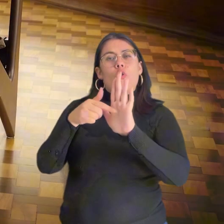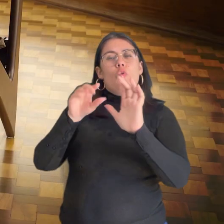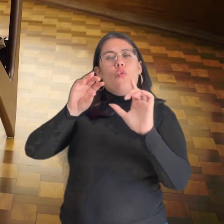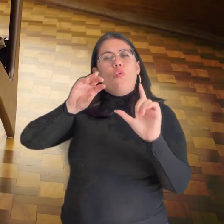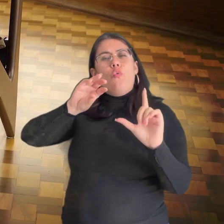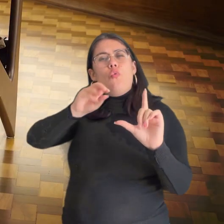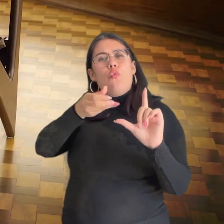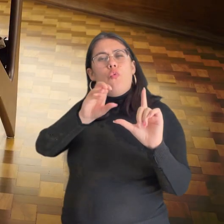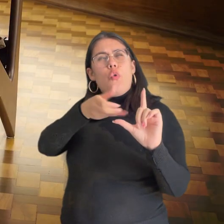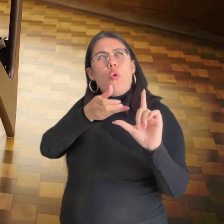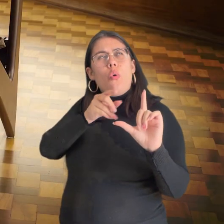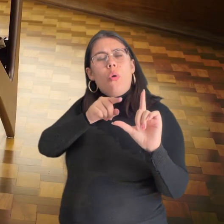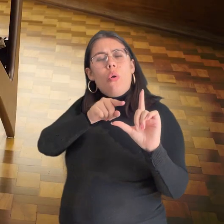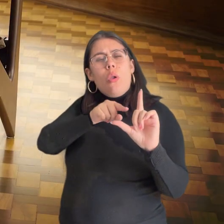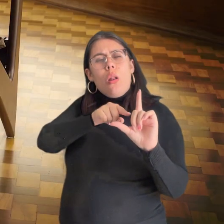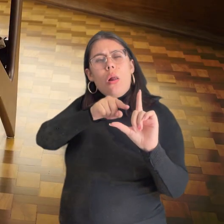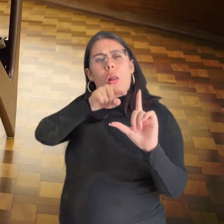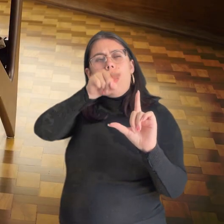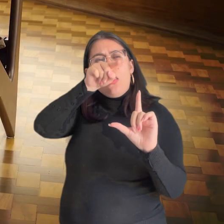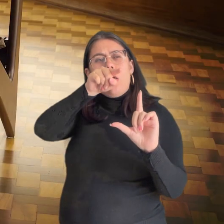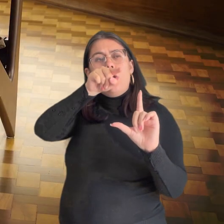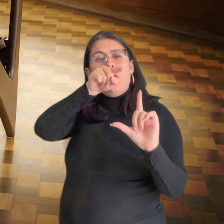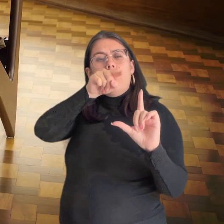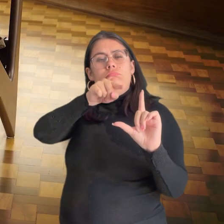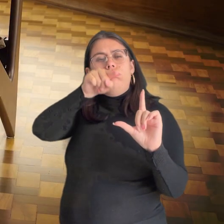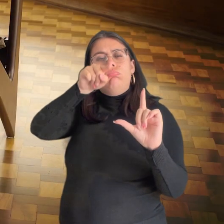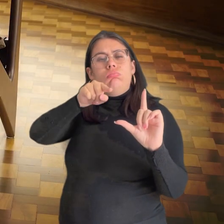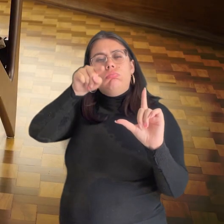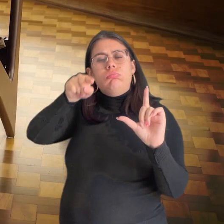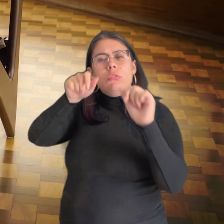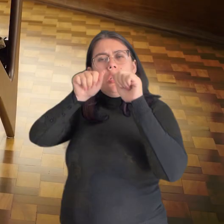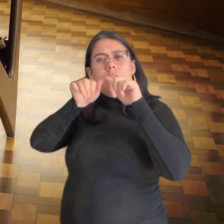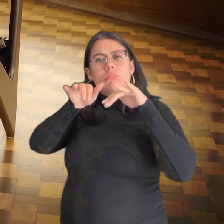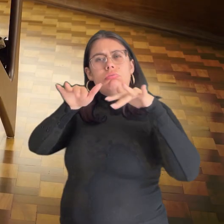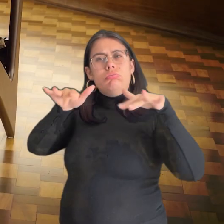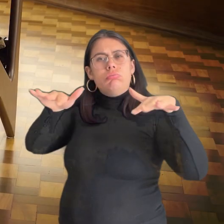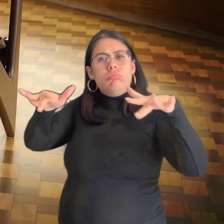entre volume e tempo de reverberação.